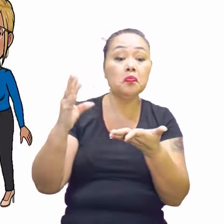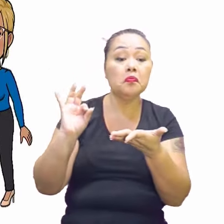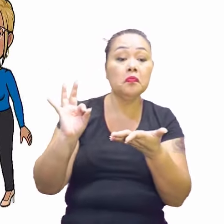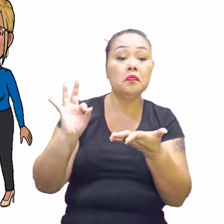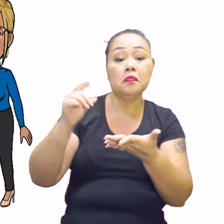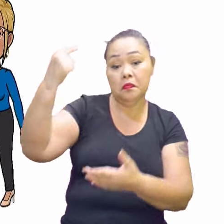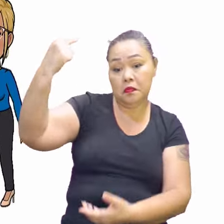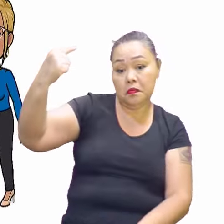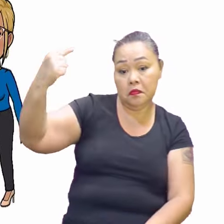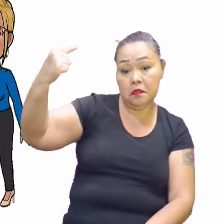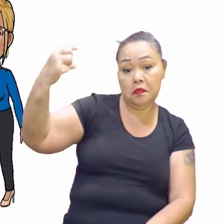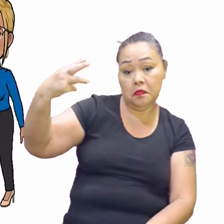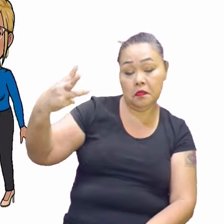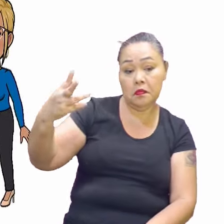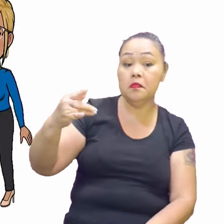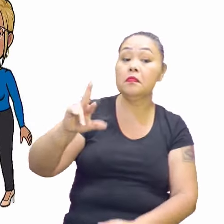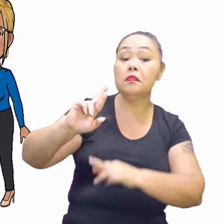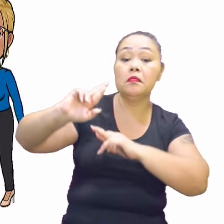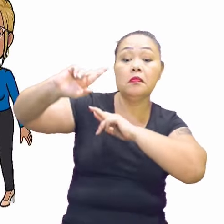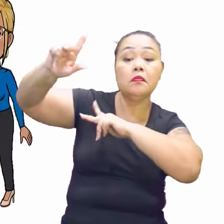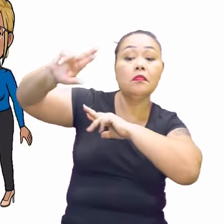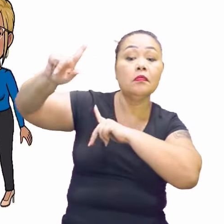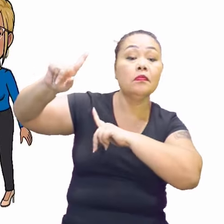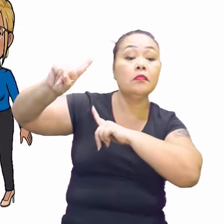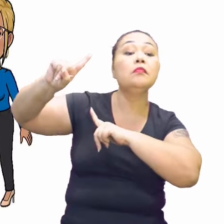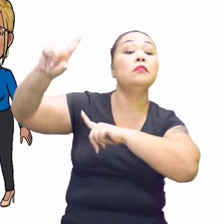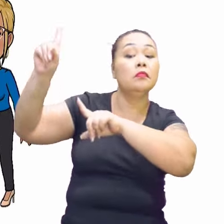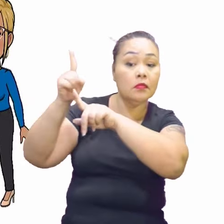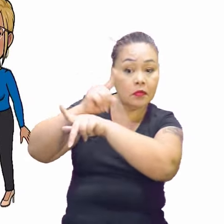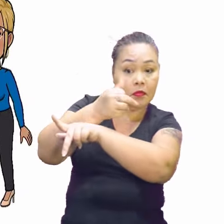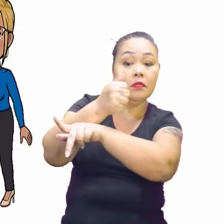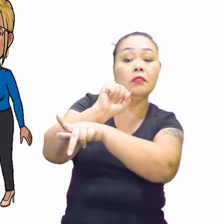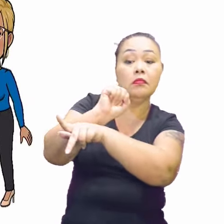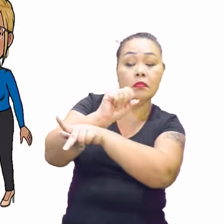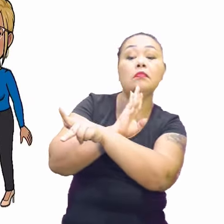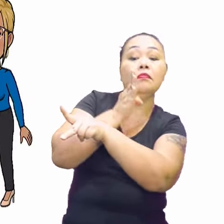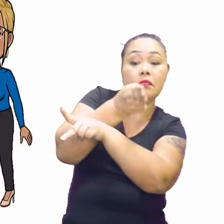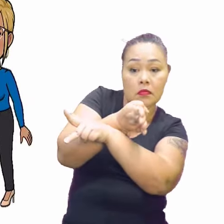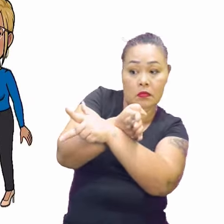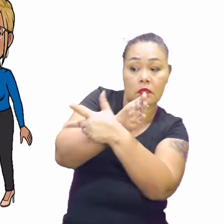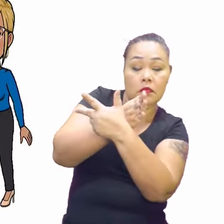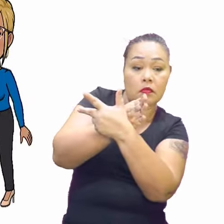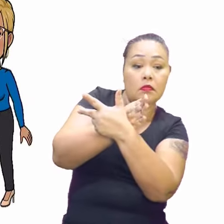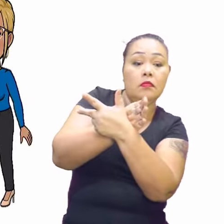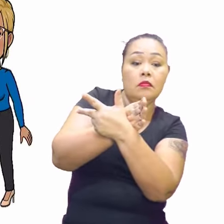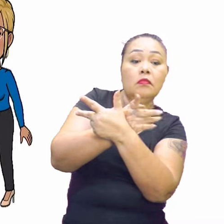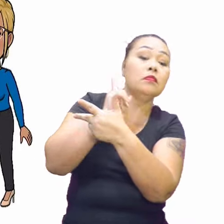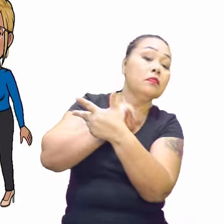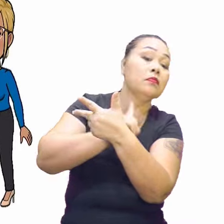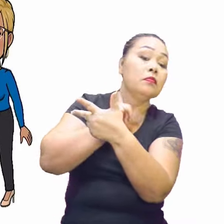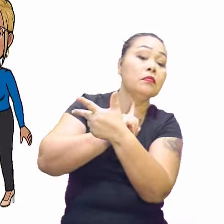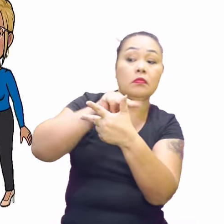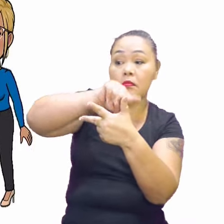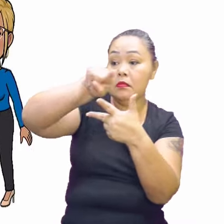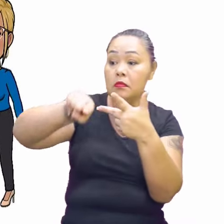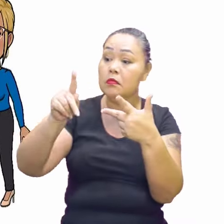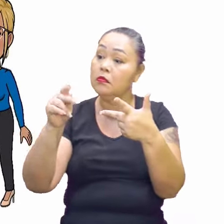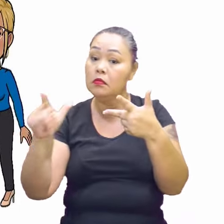Minas Gerais no quarto exemplo. Qual foi a diferença? Uma que veio acompanhada de determinante, pluralizou,